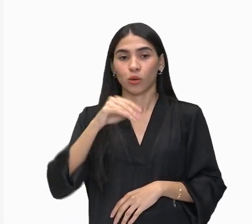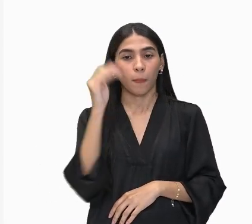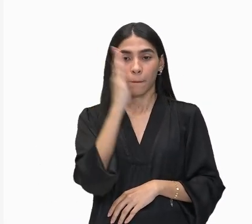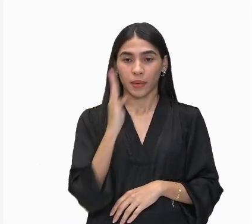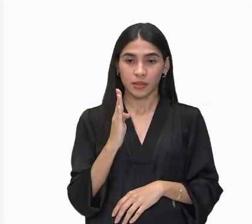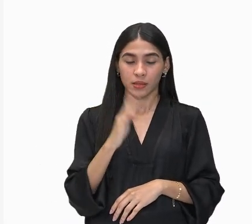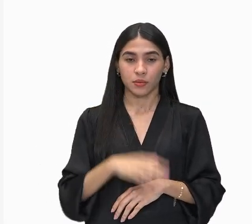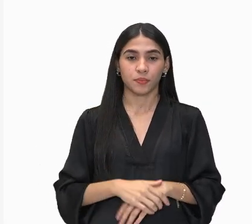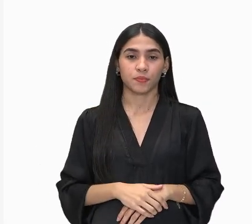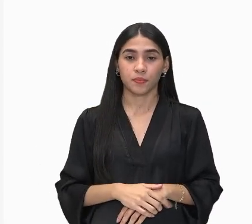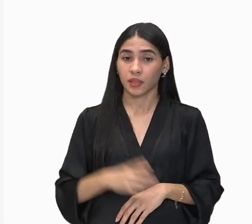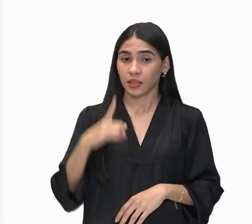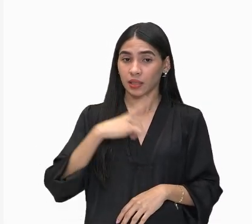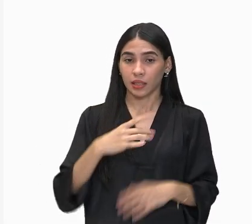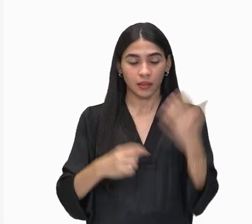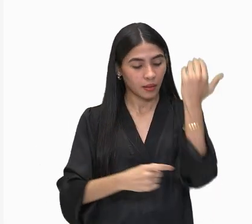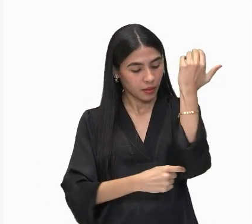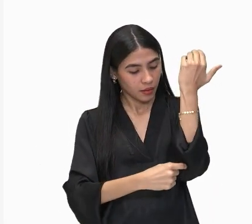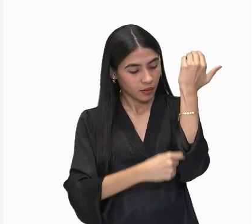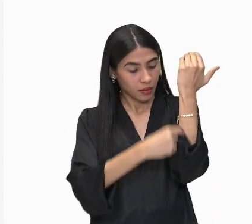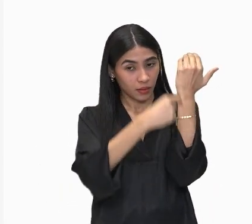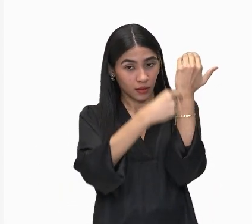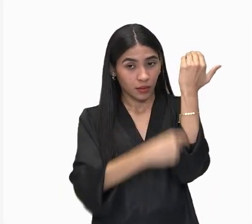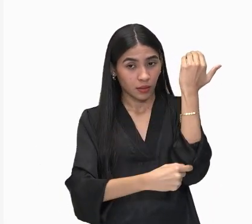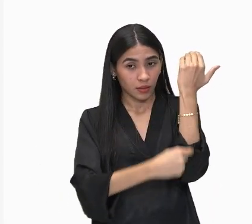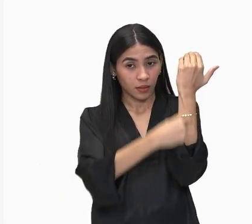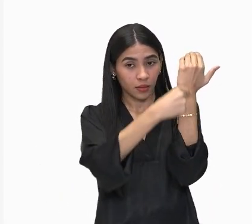brasileiro. Possui vasos condutores,